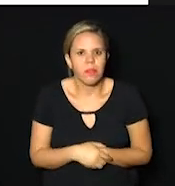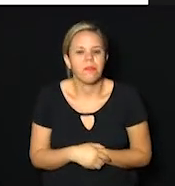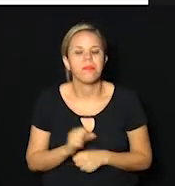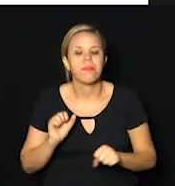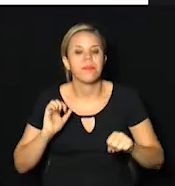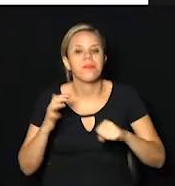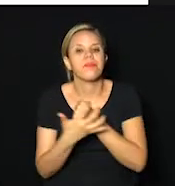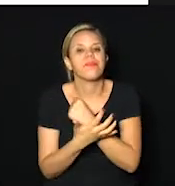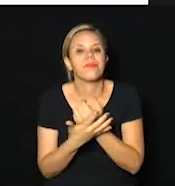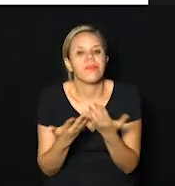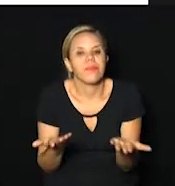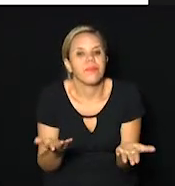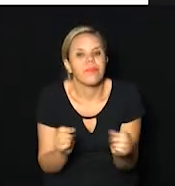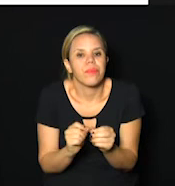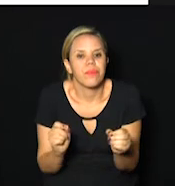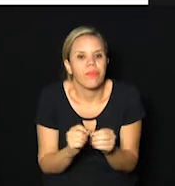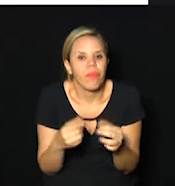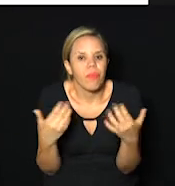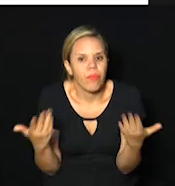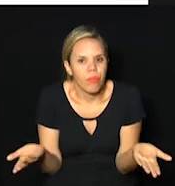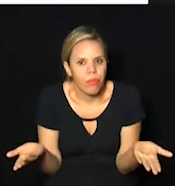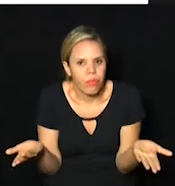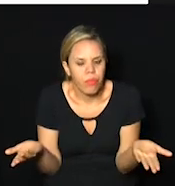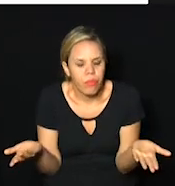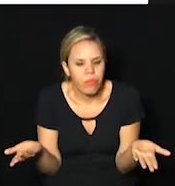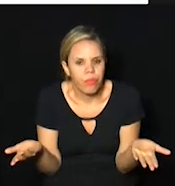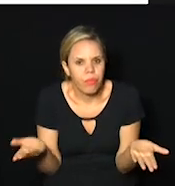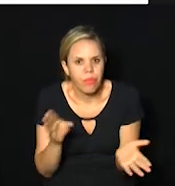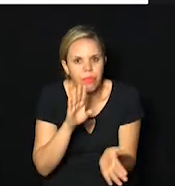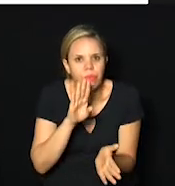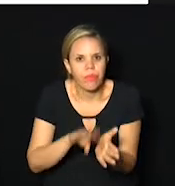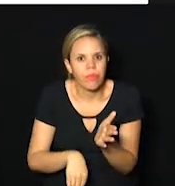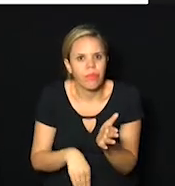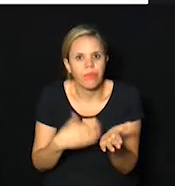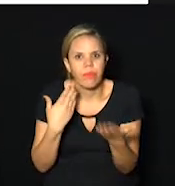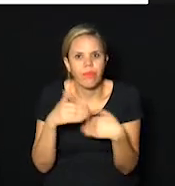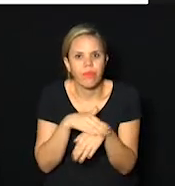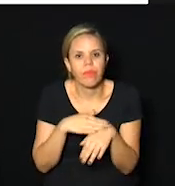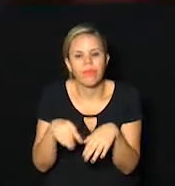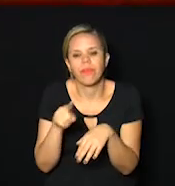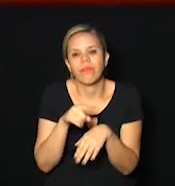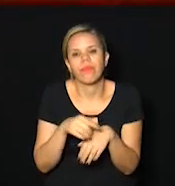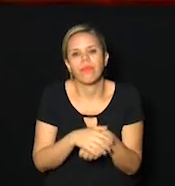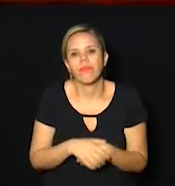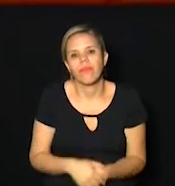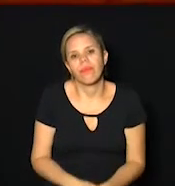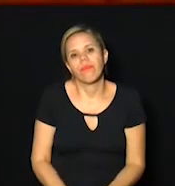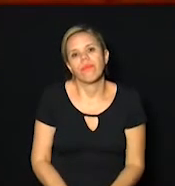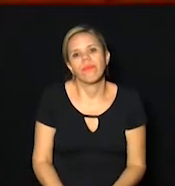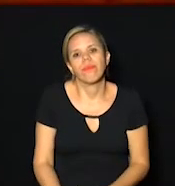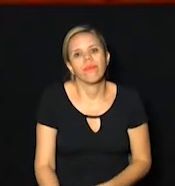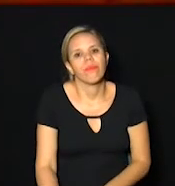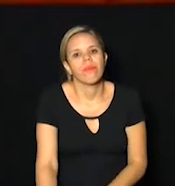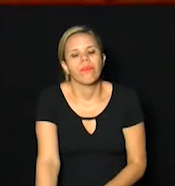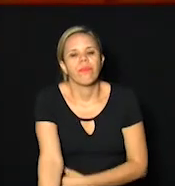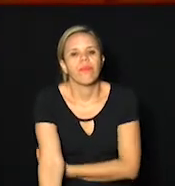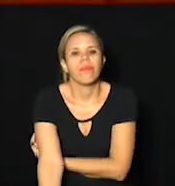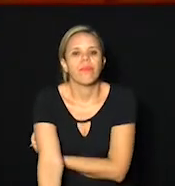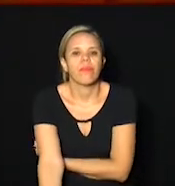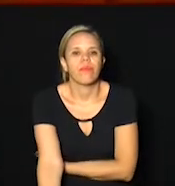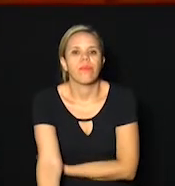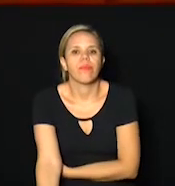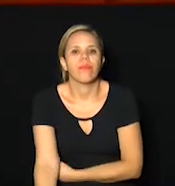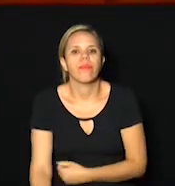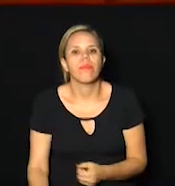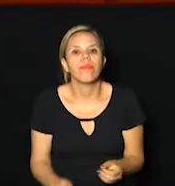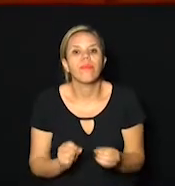né? O que eu faço? Então, eu até vou tirar para conversar com vocês diretamente. E a Covid, o que